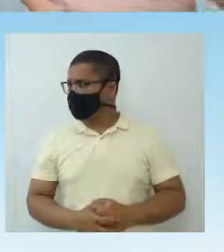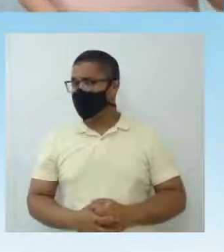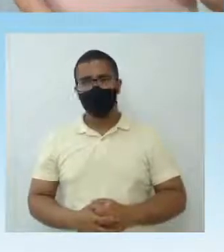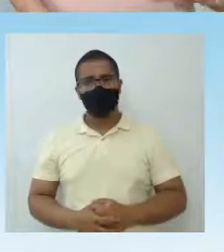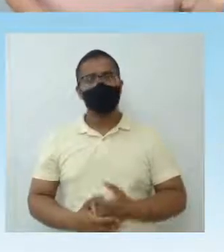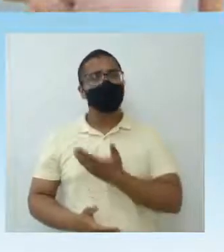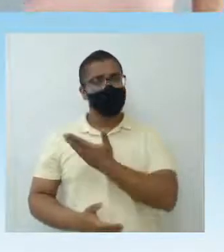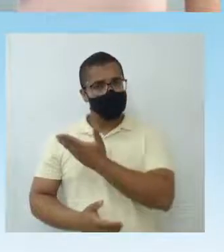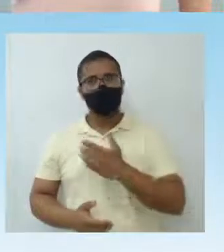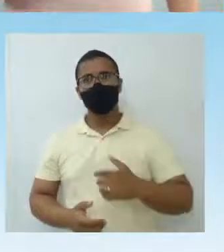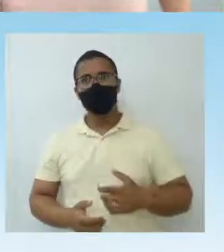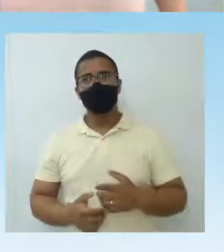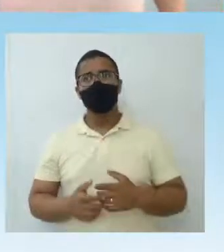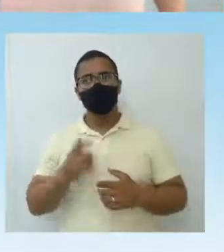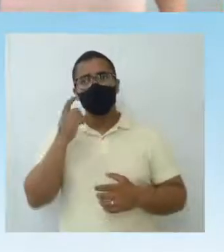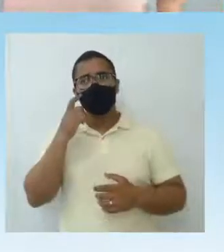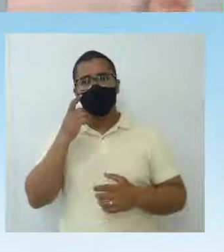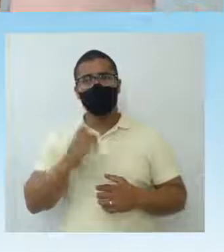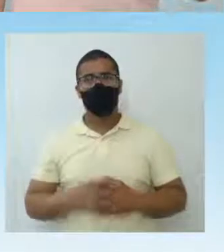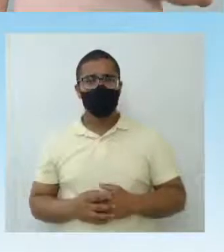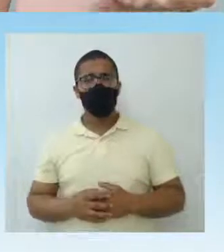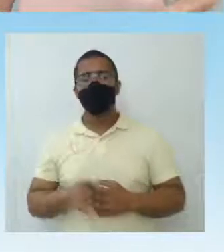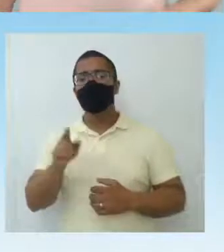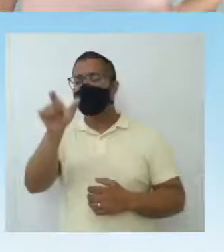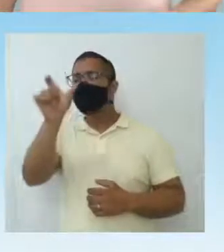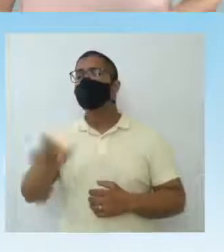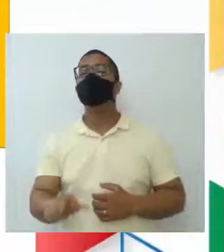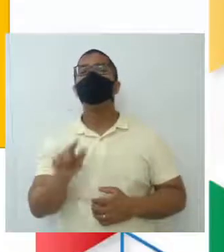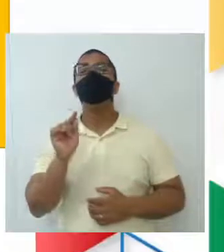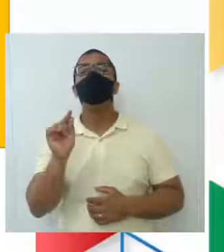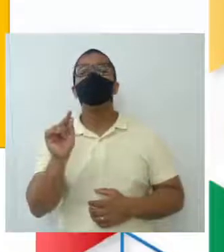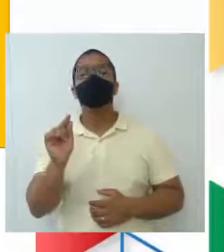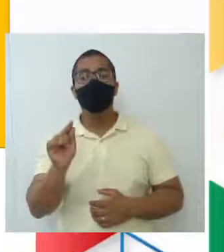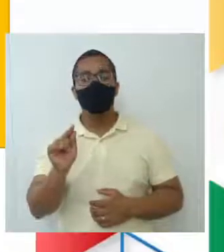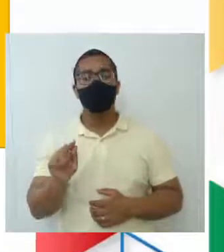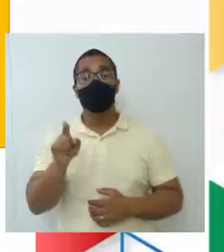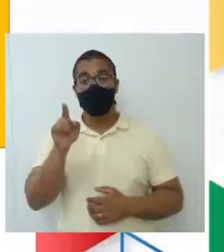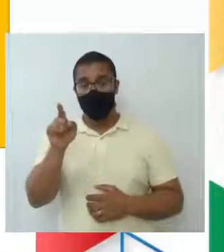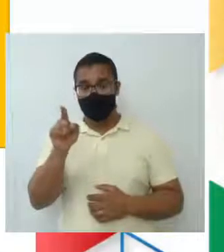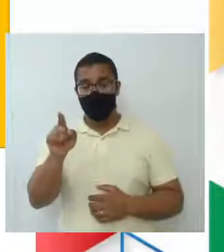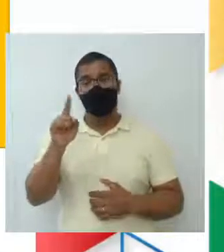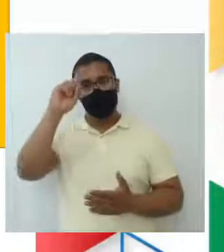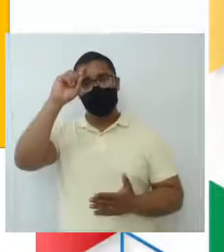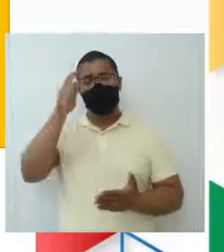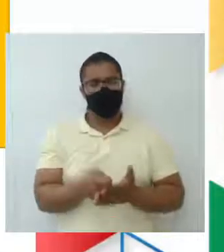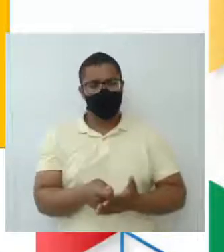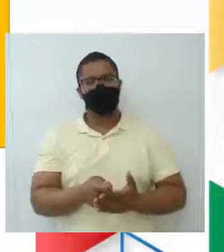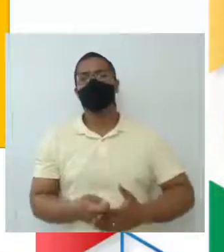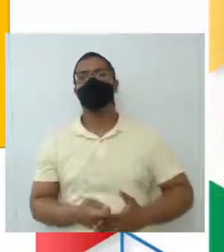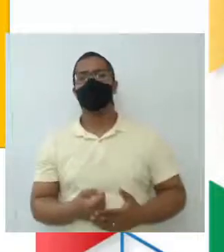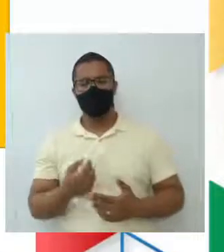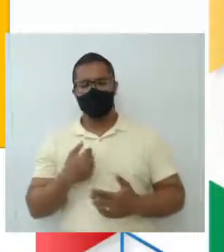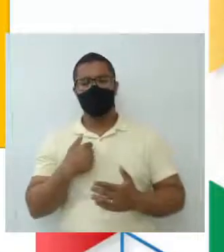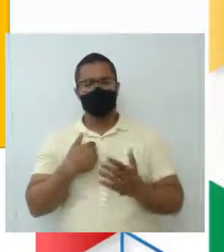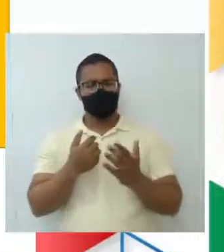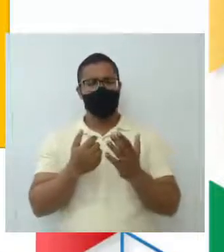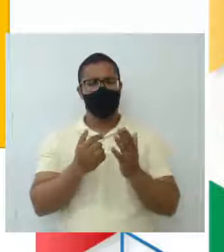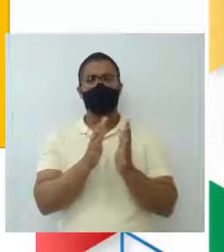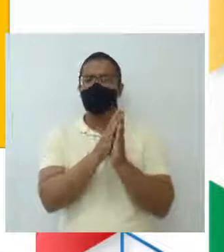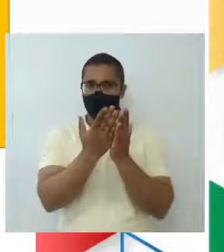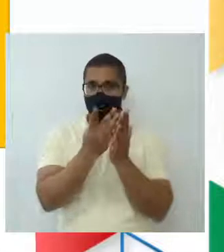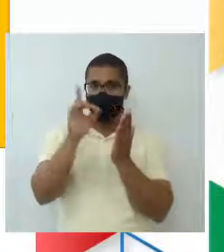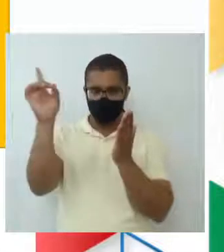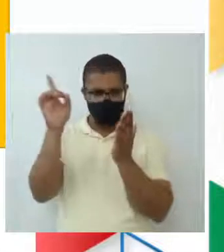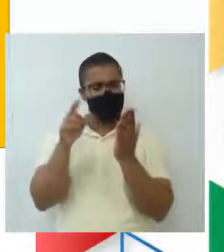as escrituras. Acompanhe comigo. Francisco de Assis decidiu a cumprir as escrituras sagradas.